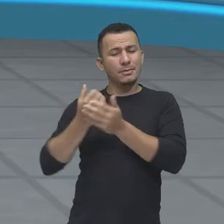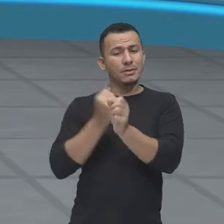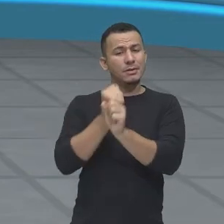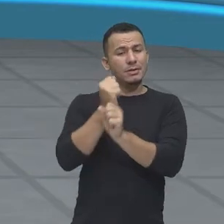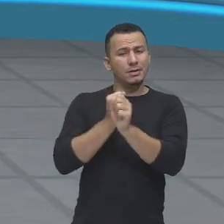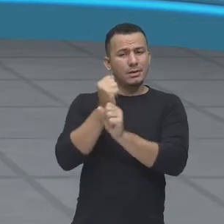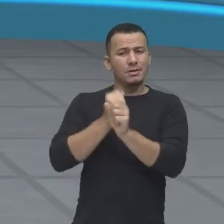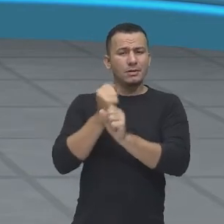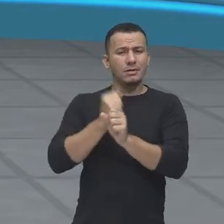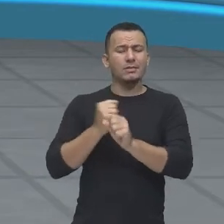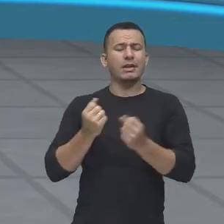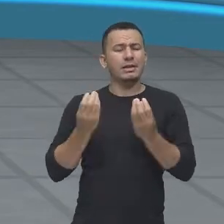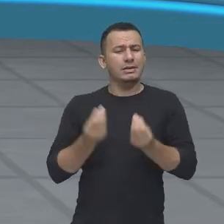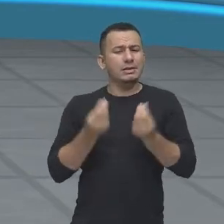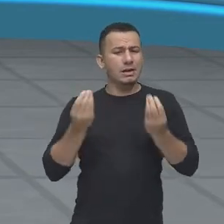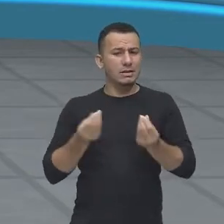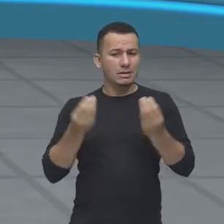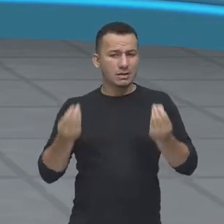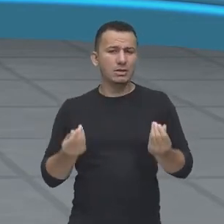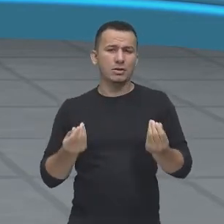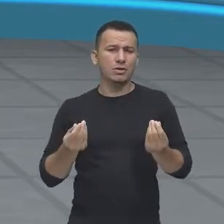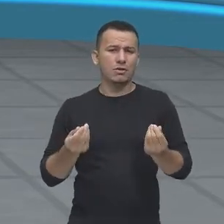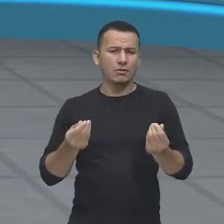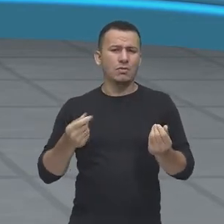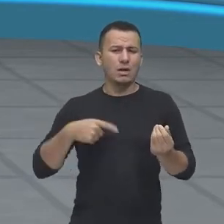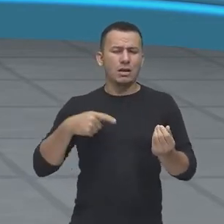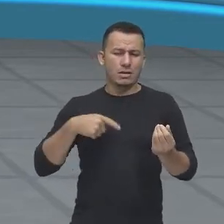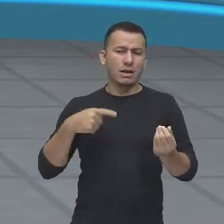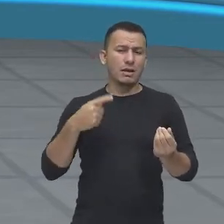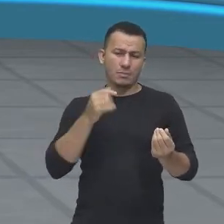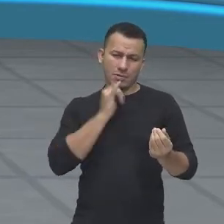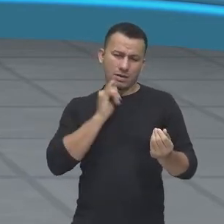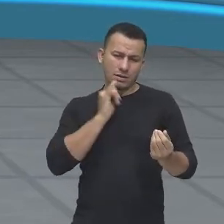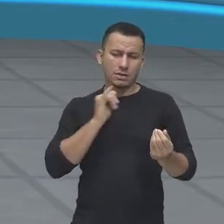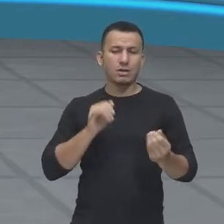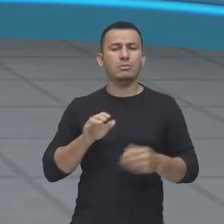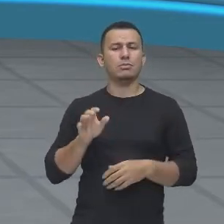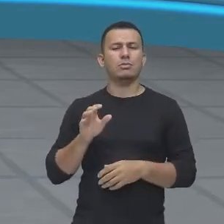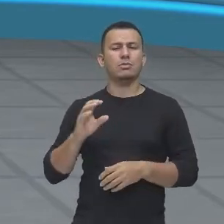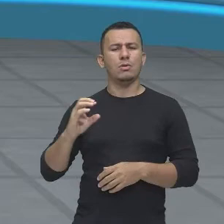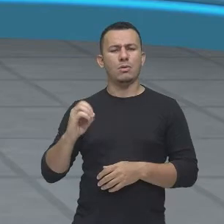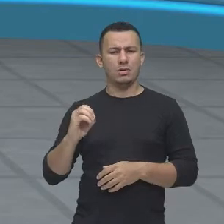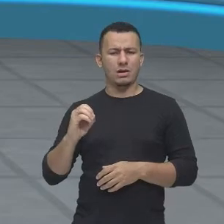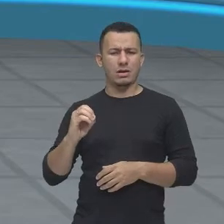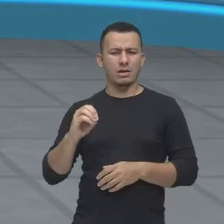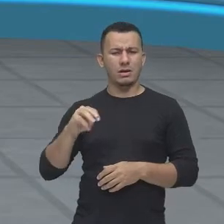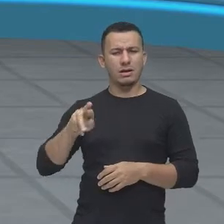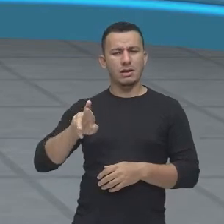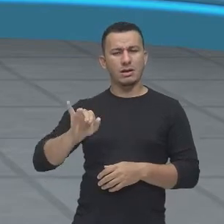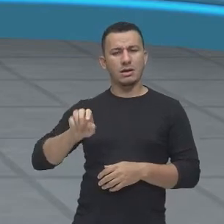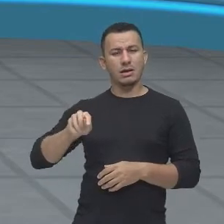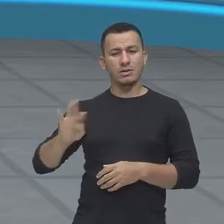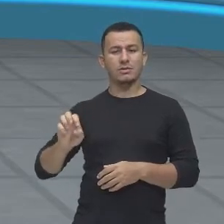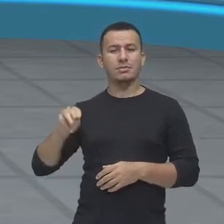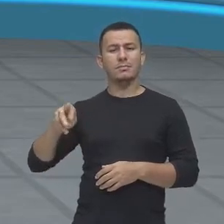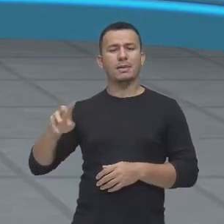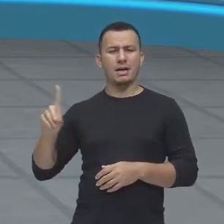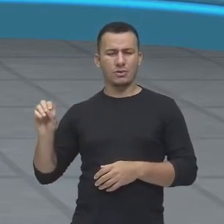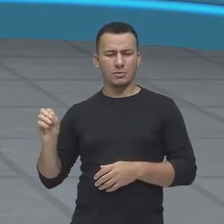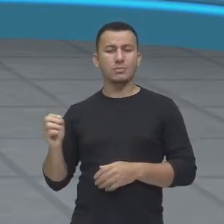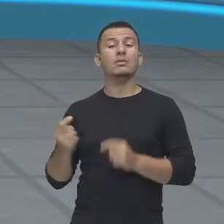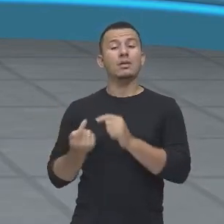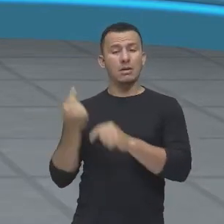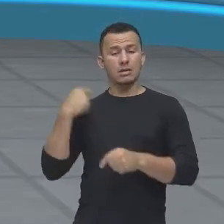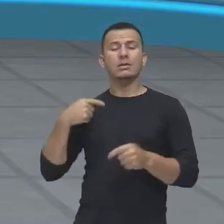sido aí um pouco mais sensível, né? Não tanto quanto outras, como é o caso do Oriente Médio, mas existem alguns conflitos, existiram, né,